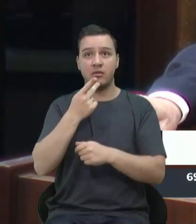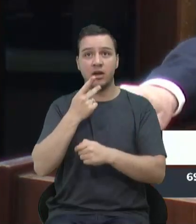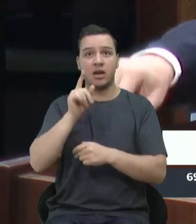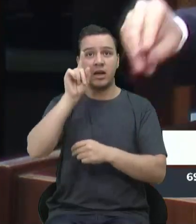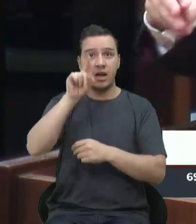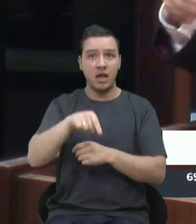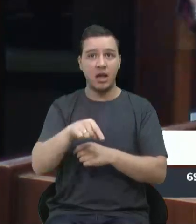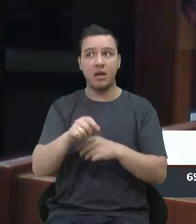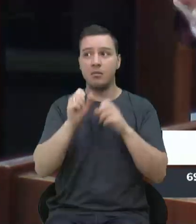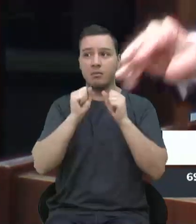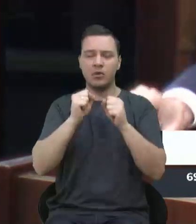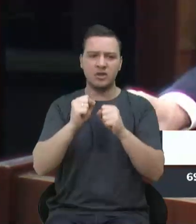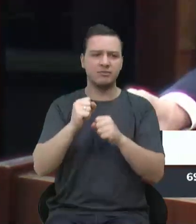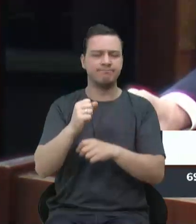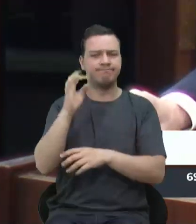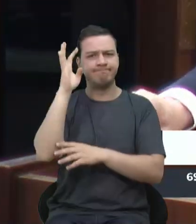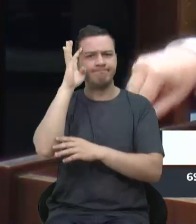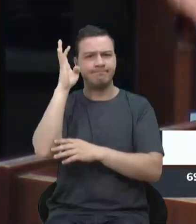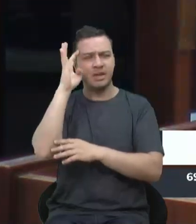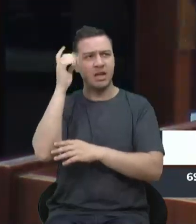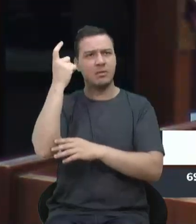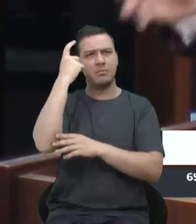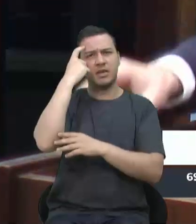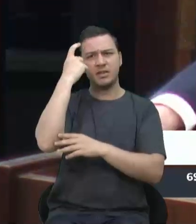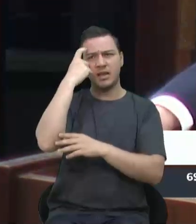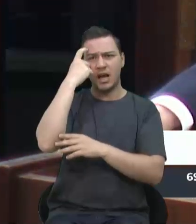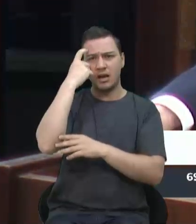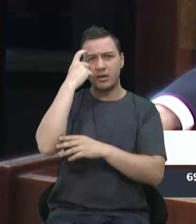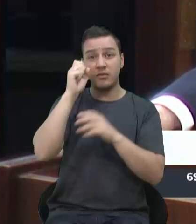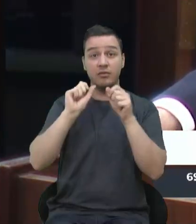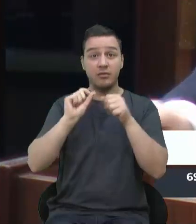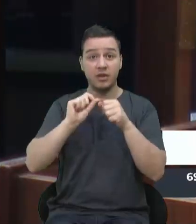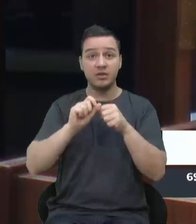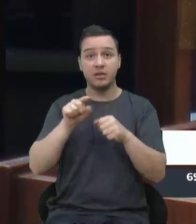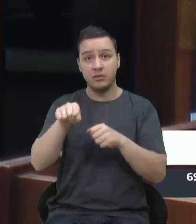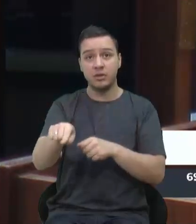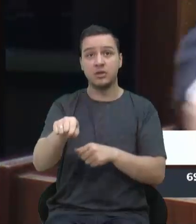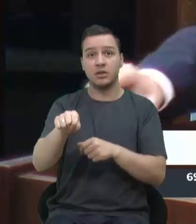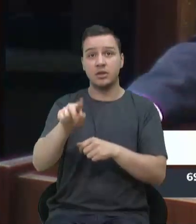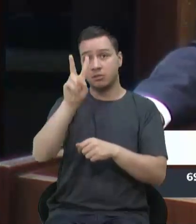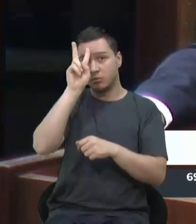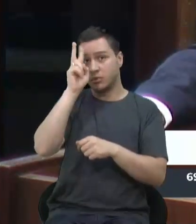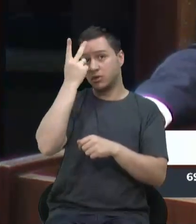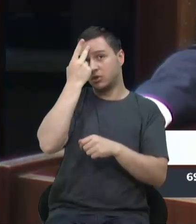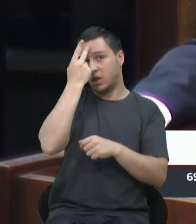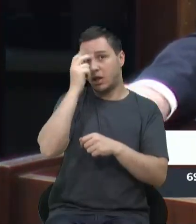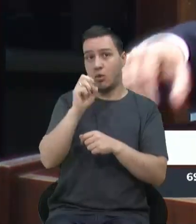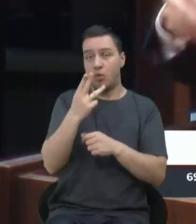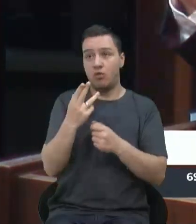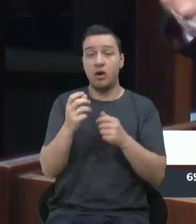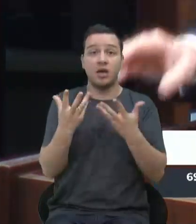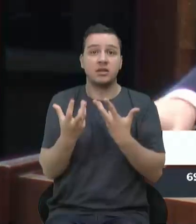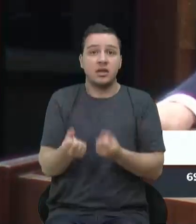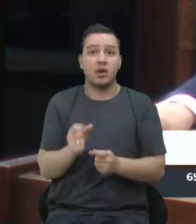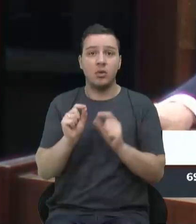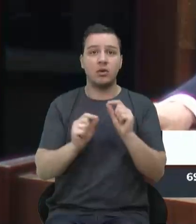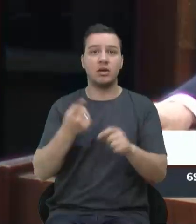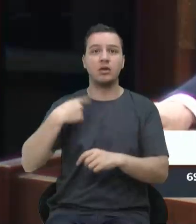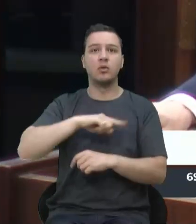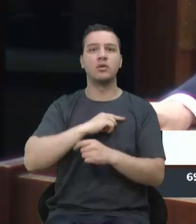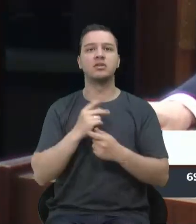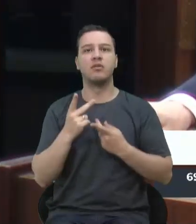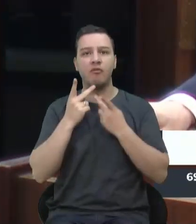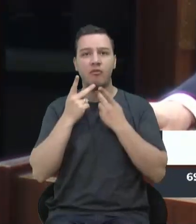quem sabe, provocar uma reflexão, é, quem sabe, convencer as senhoras e os senhores daquilo que nós estamos falando. Quem sabe convencê-los de